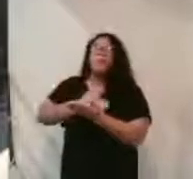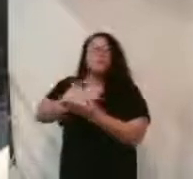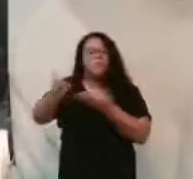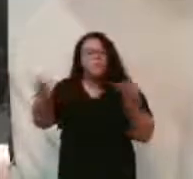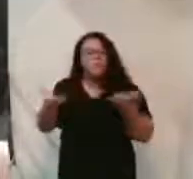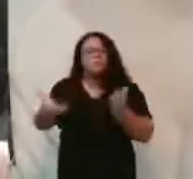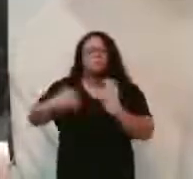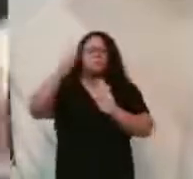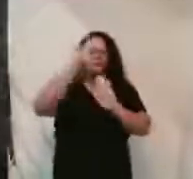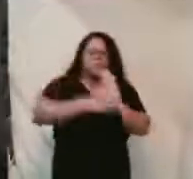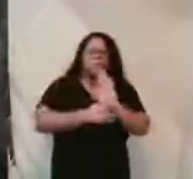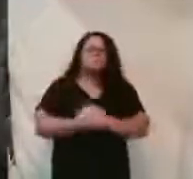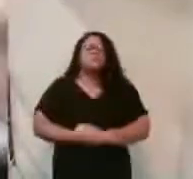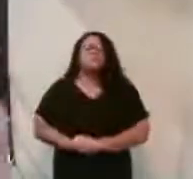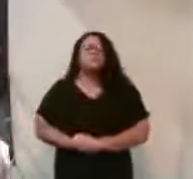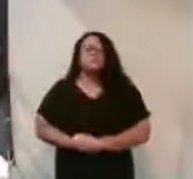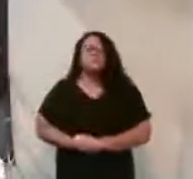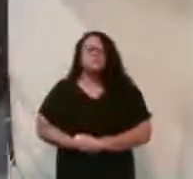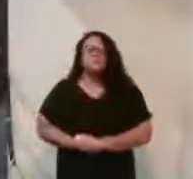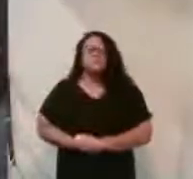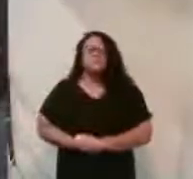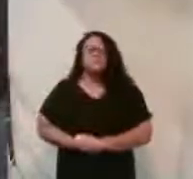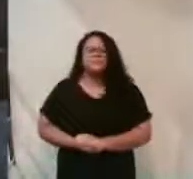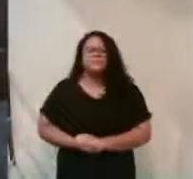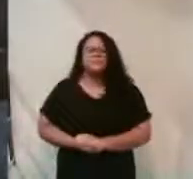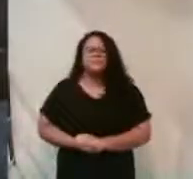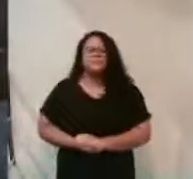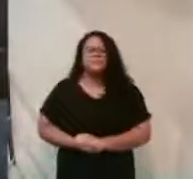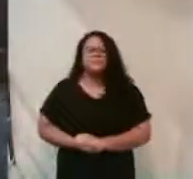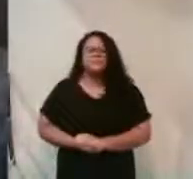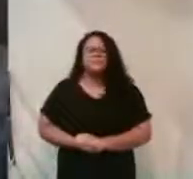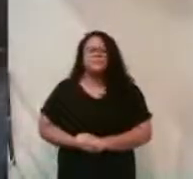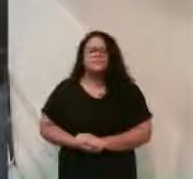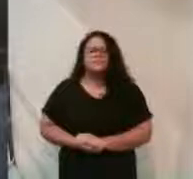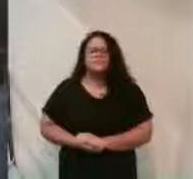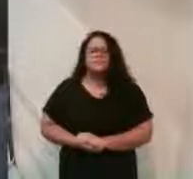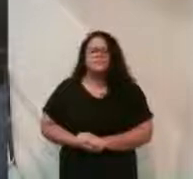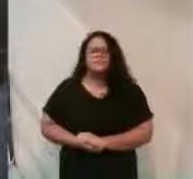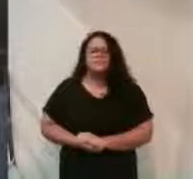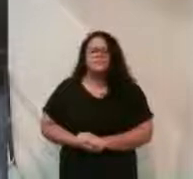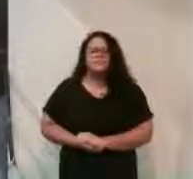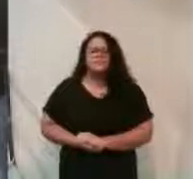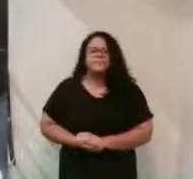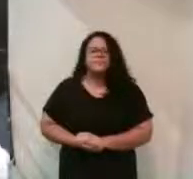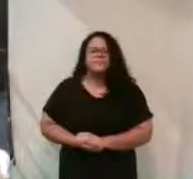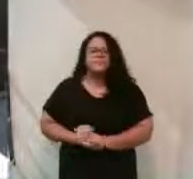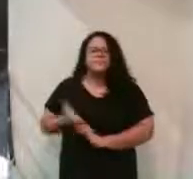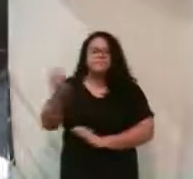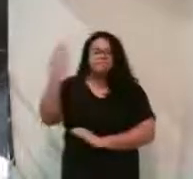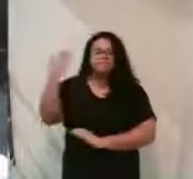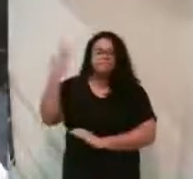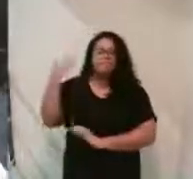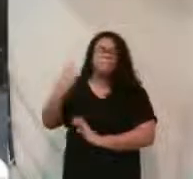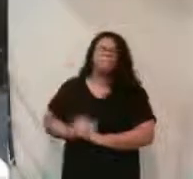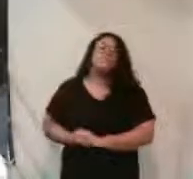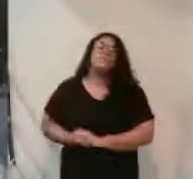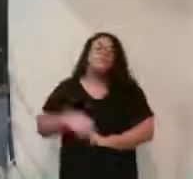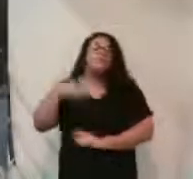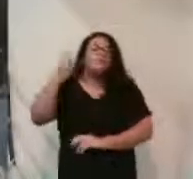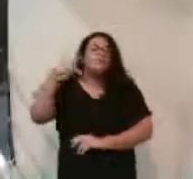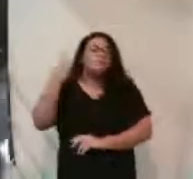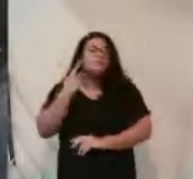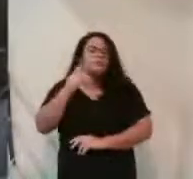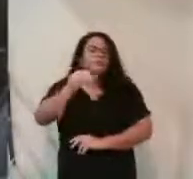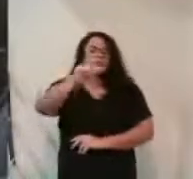aqui com um dos coordenadores do CAU do Meio Ambiente. A época iniciou inicialmente com o doutor André Felipe, com